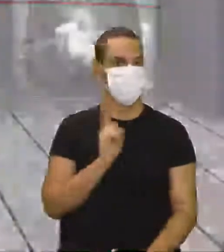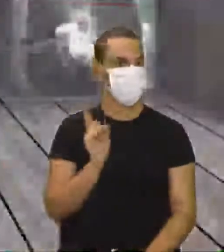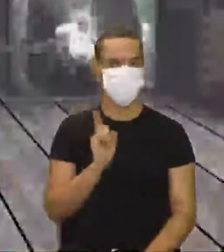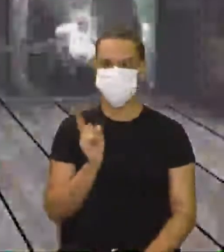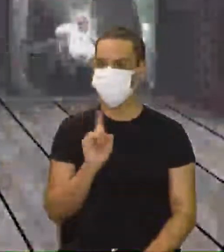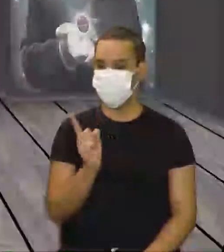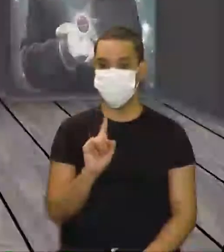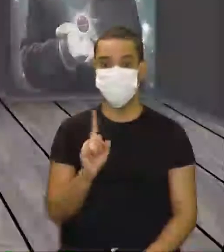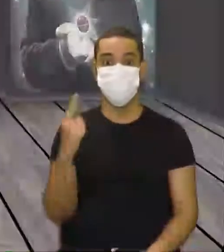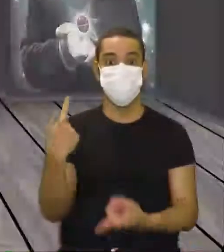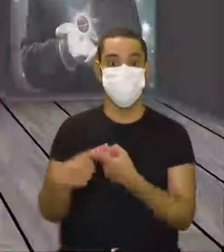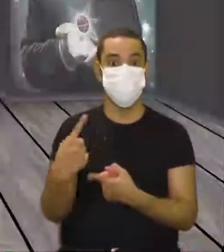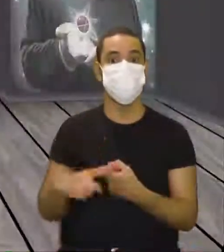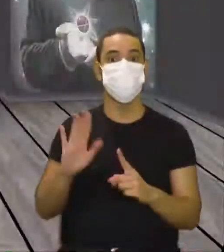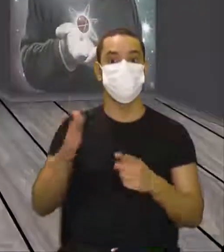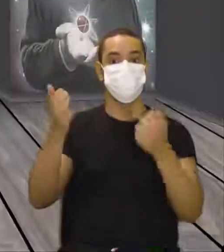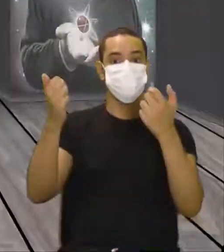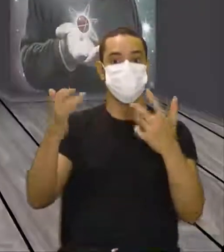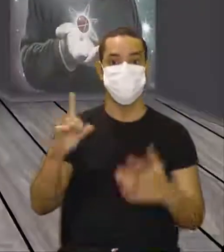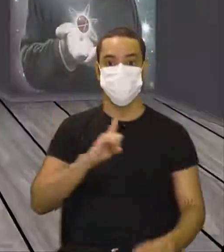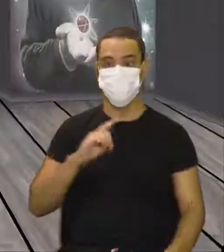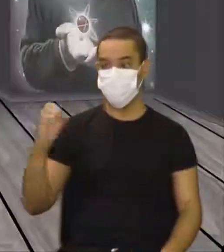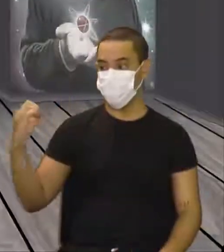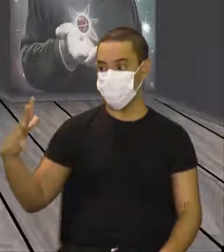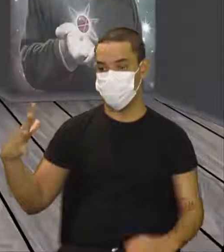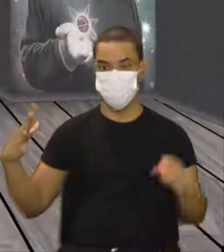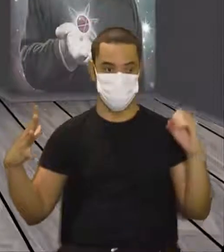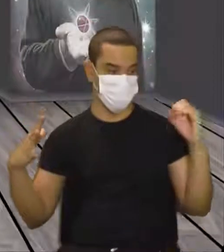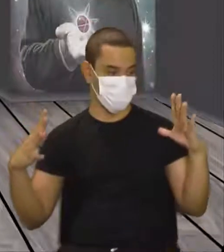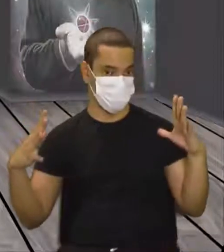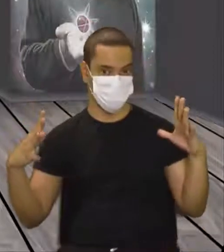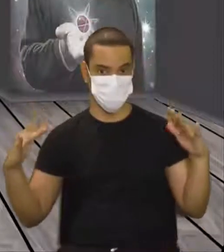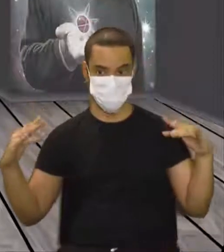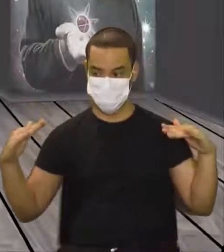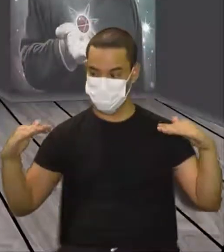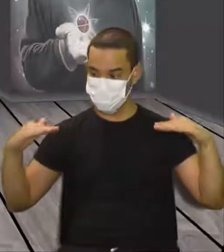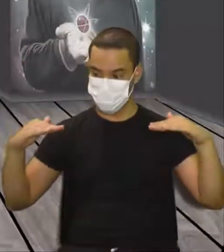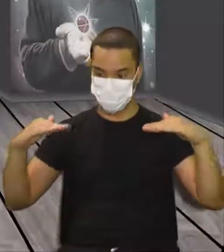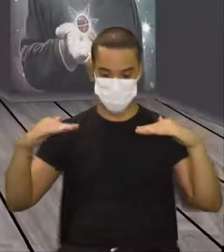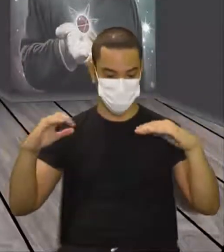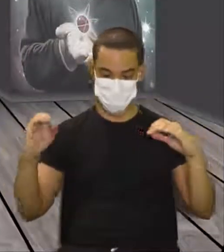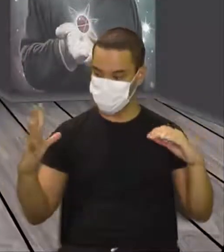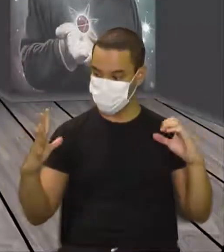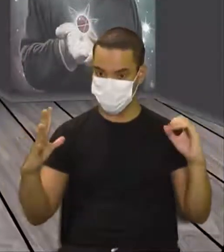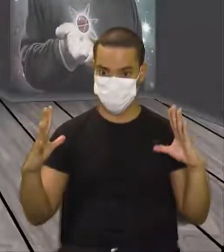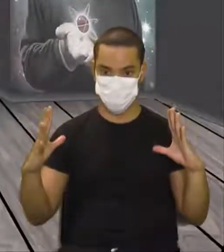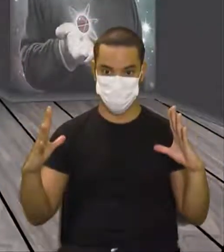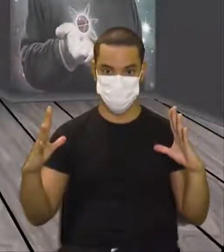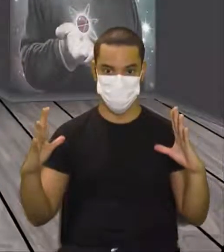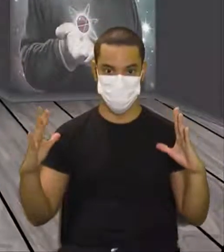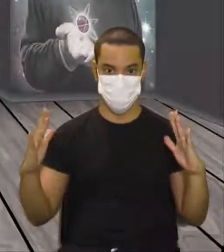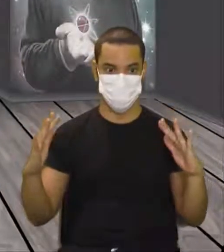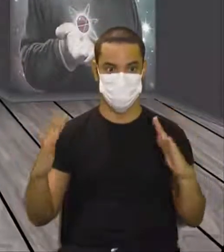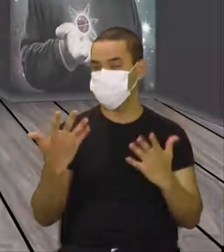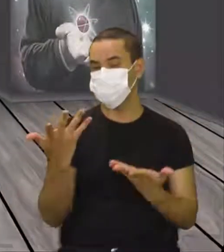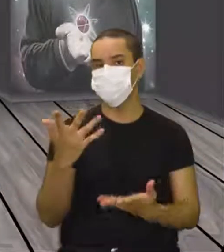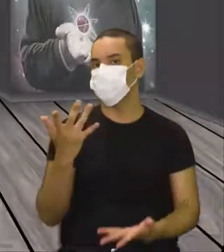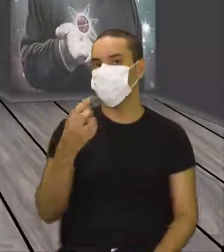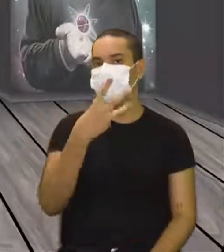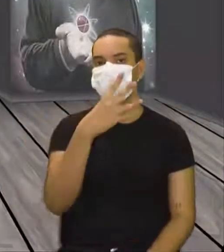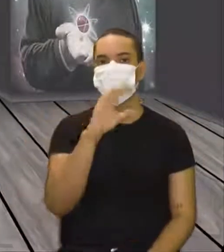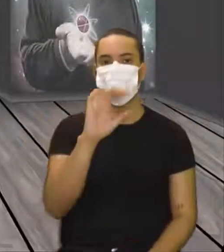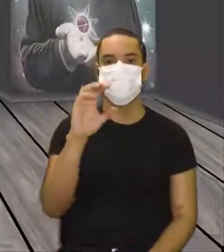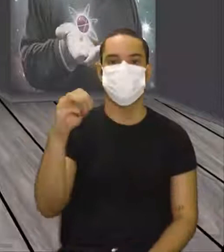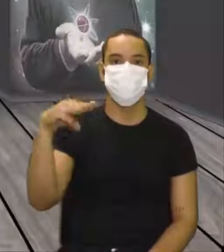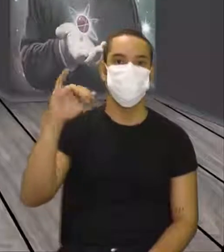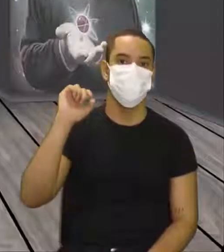só. O que está falando? Vem um feixe daqui e vem um feixe daqui. 300 mil quilômetros por segundo.